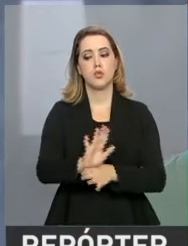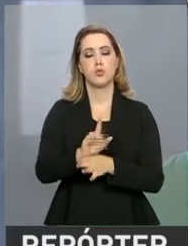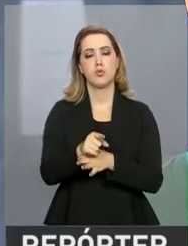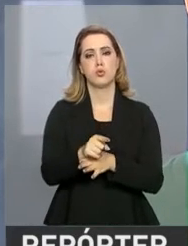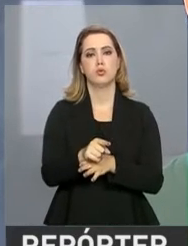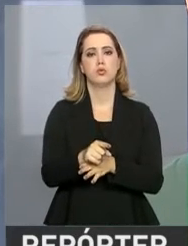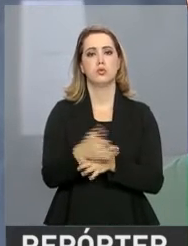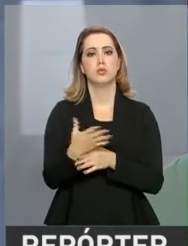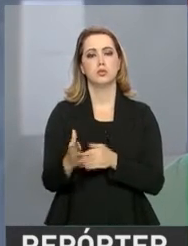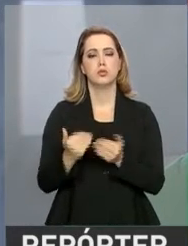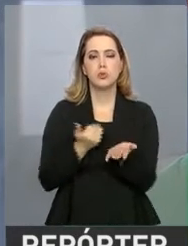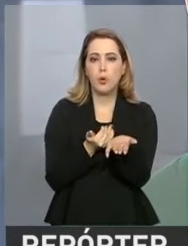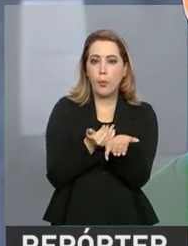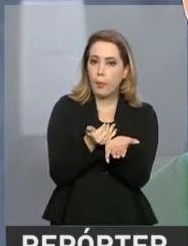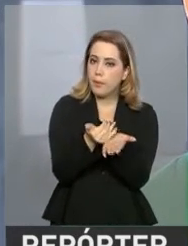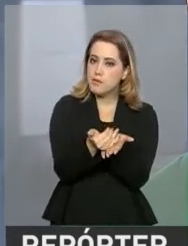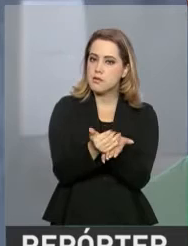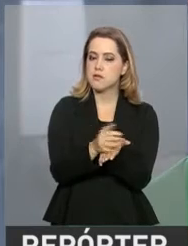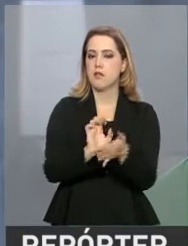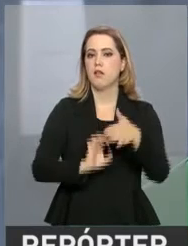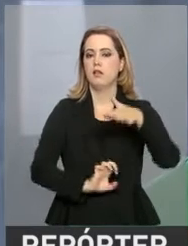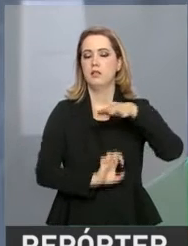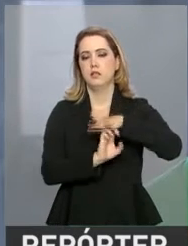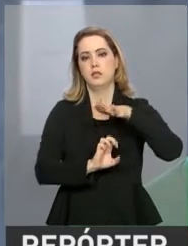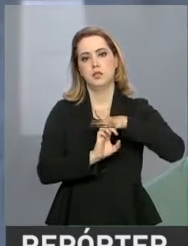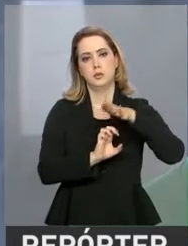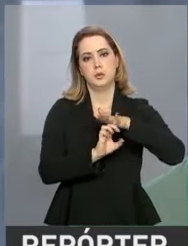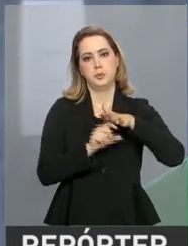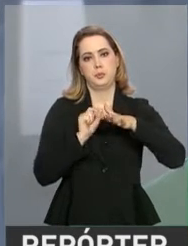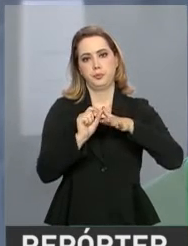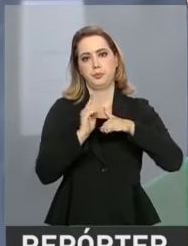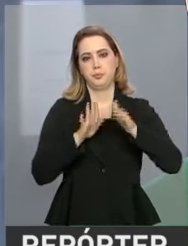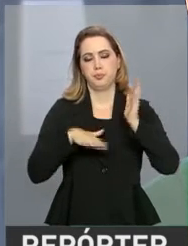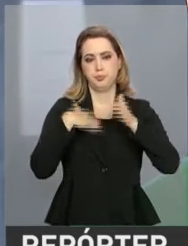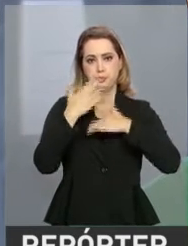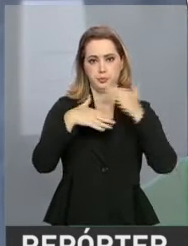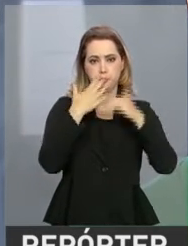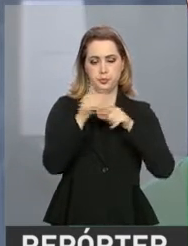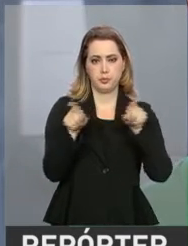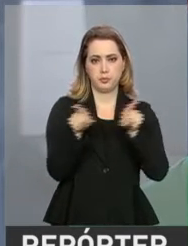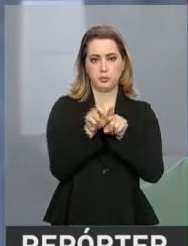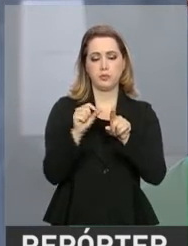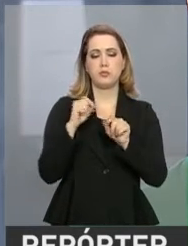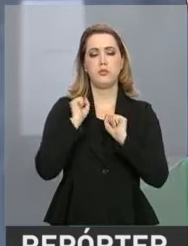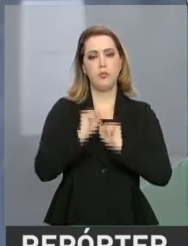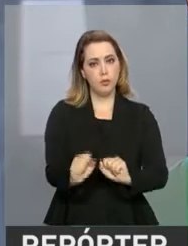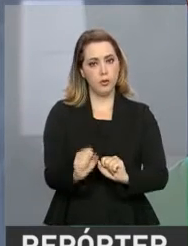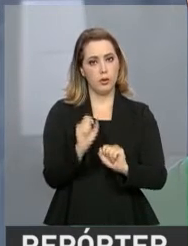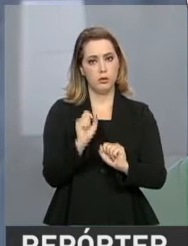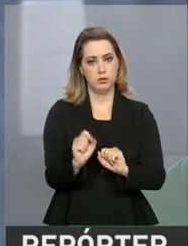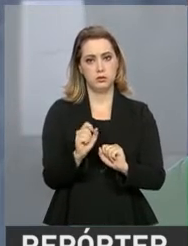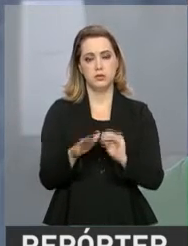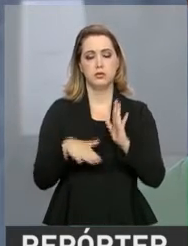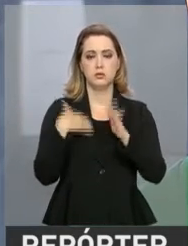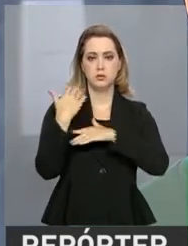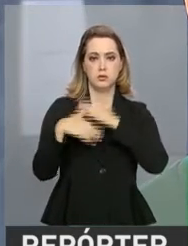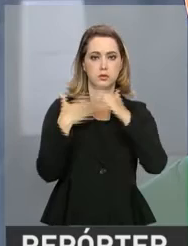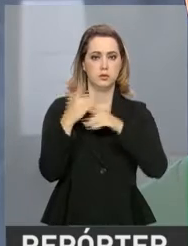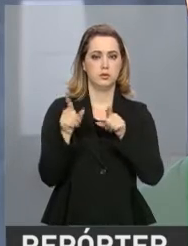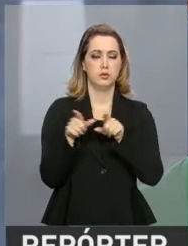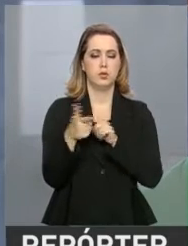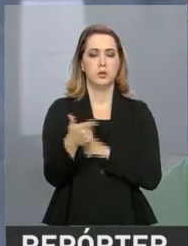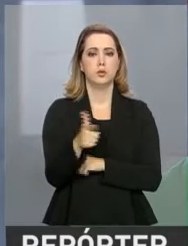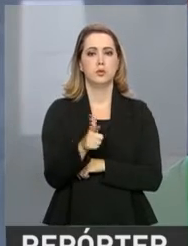para quando a empresa tiver mais autossuficiente financeiramente a gente conseguir conseguir crescer